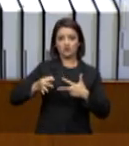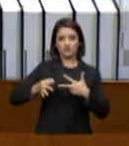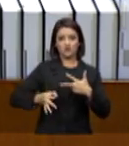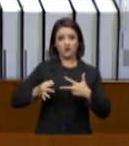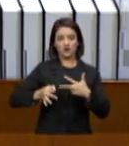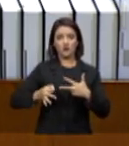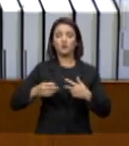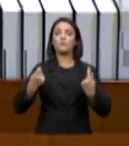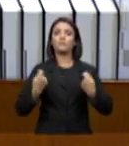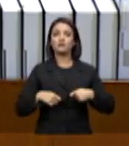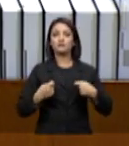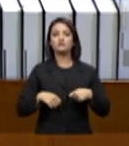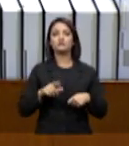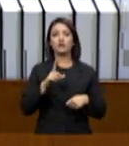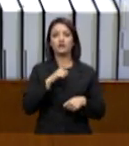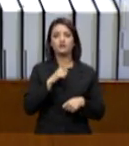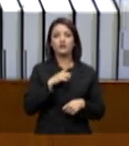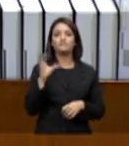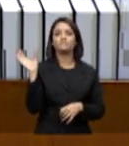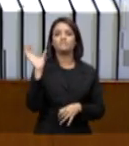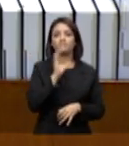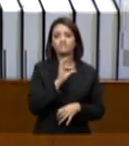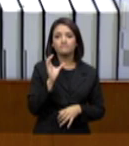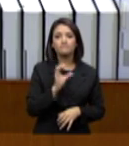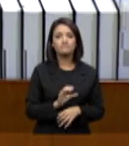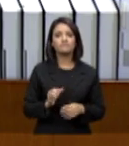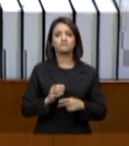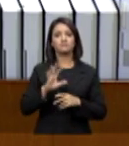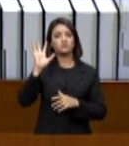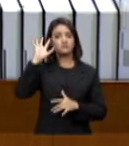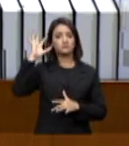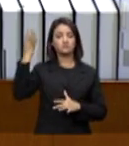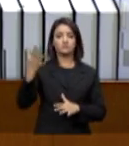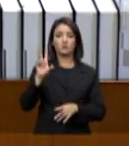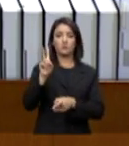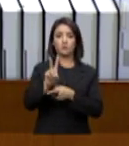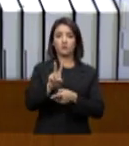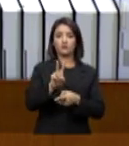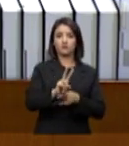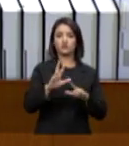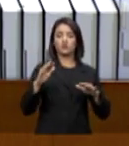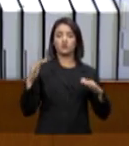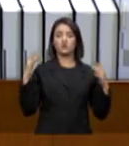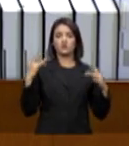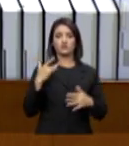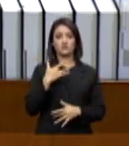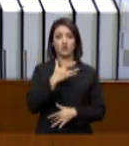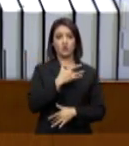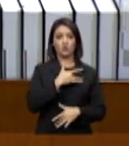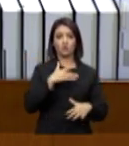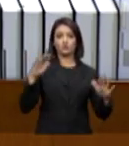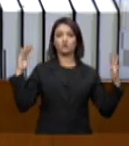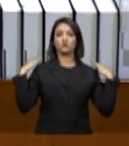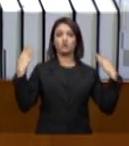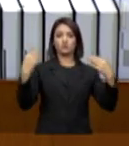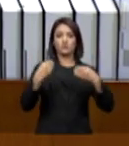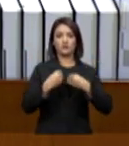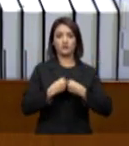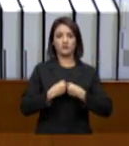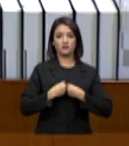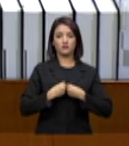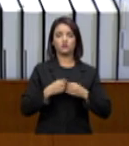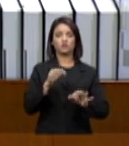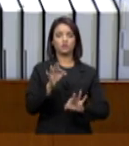precisam adotar providências efetivas de proteção da saúde de seus ministros magistrados os